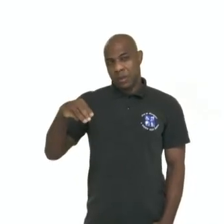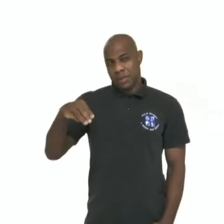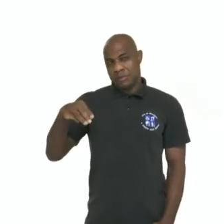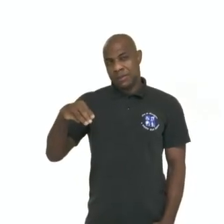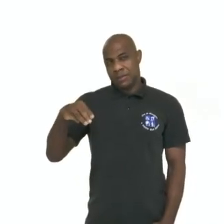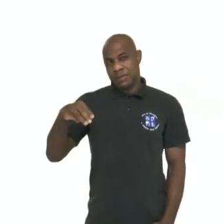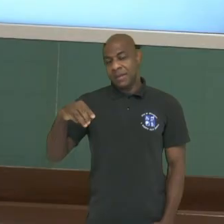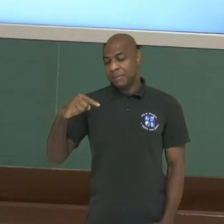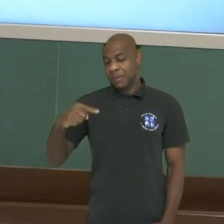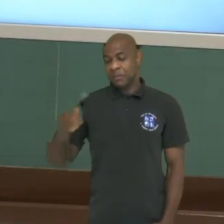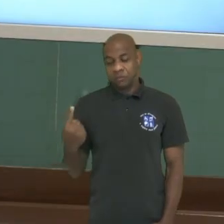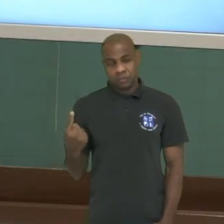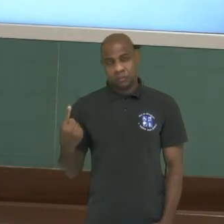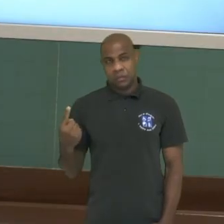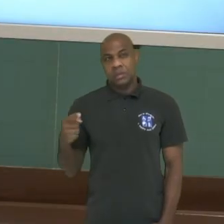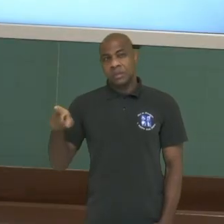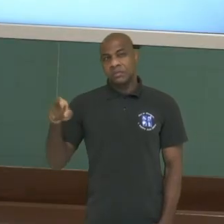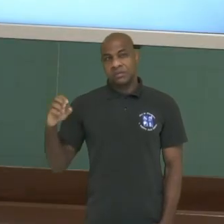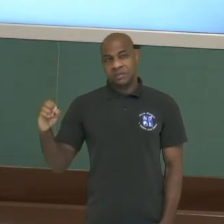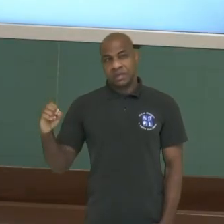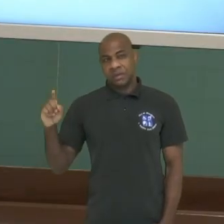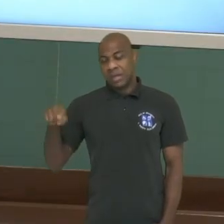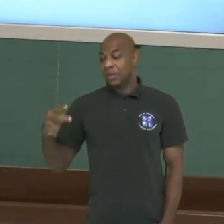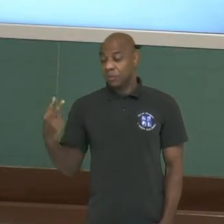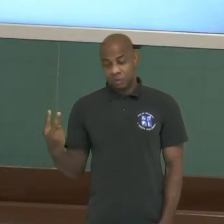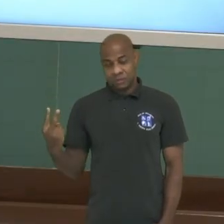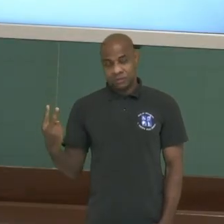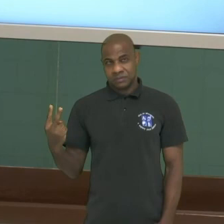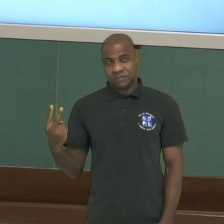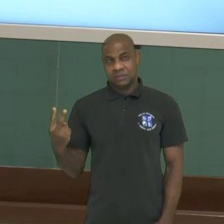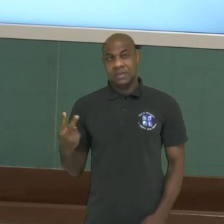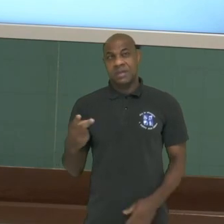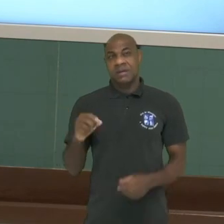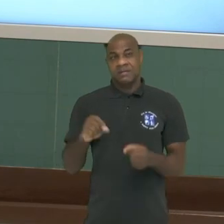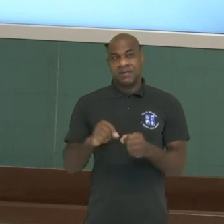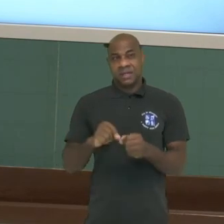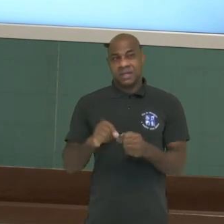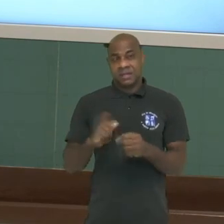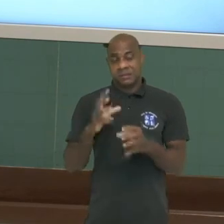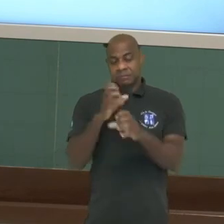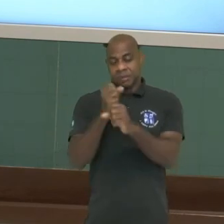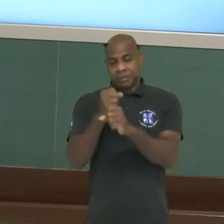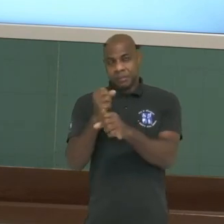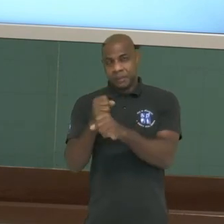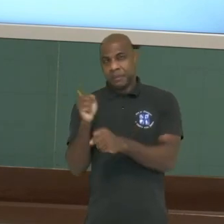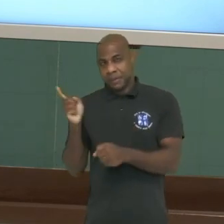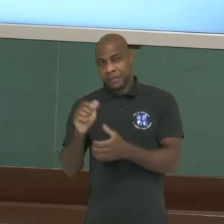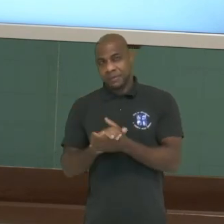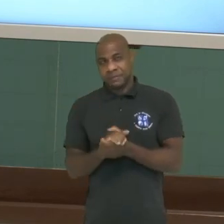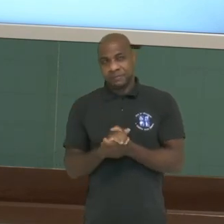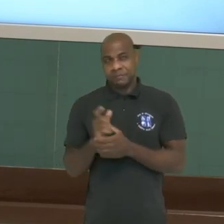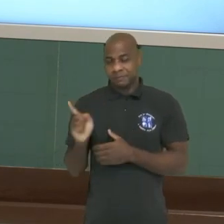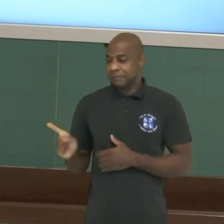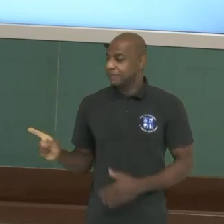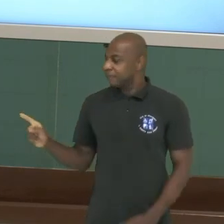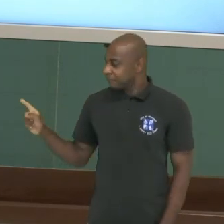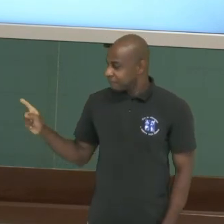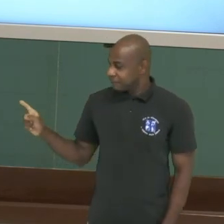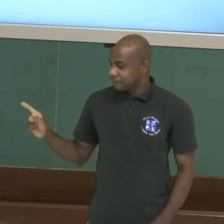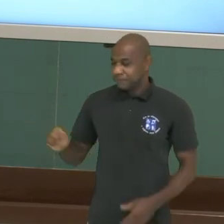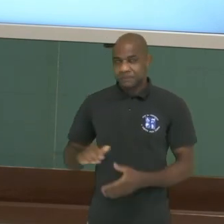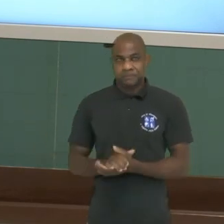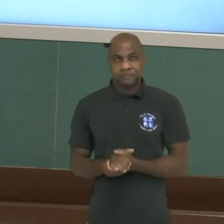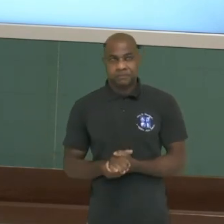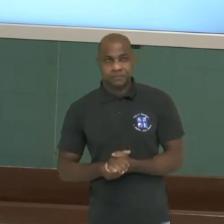ali, menos 1. E o x0 vale 2. Fazendo as operações, menos 1 vezes x menos 1, 1x, menos 1